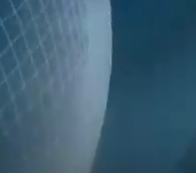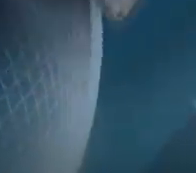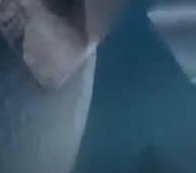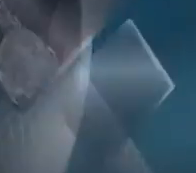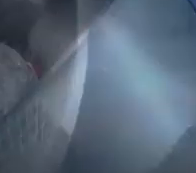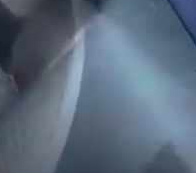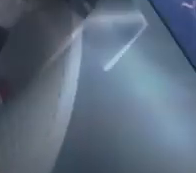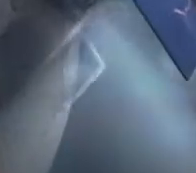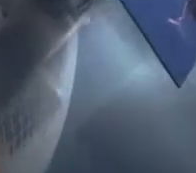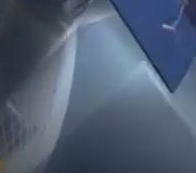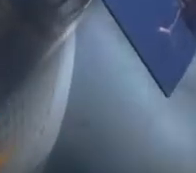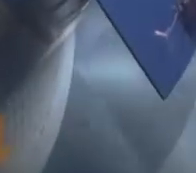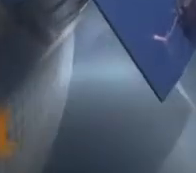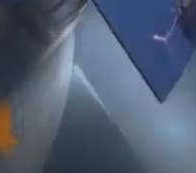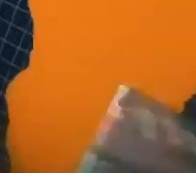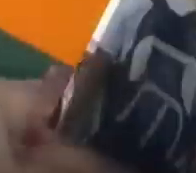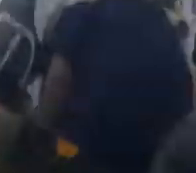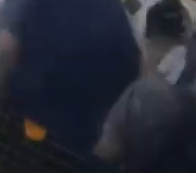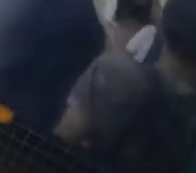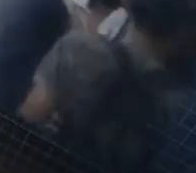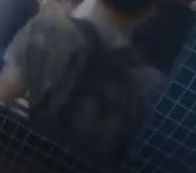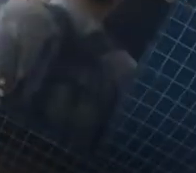E aí